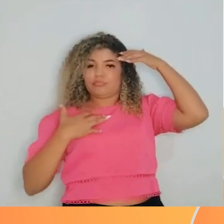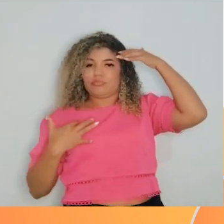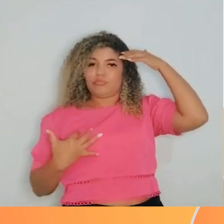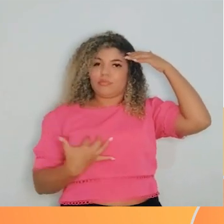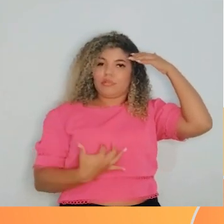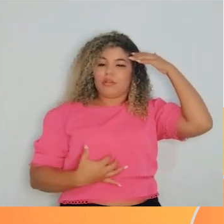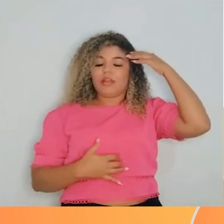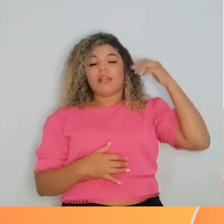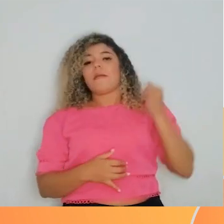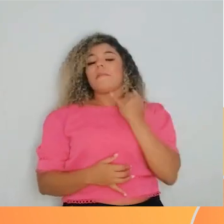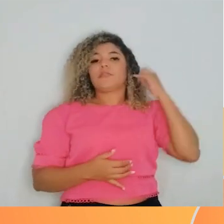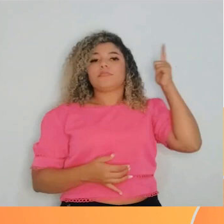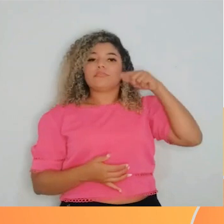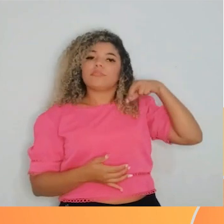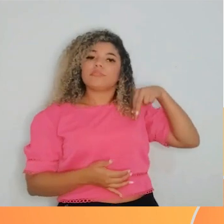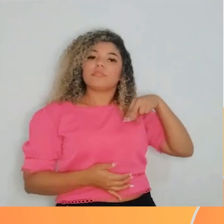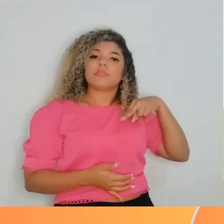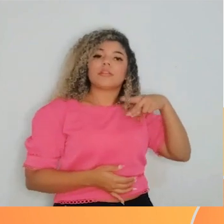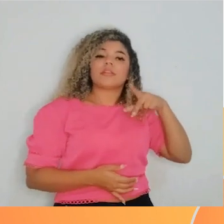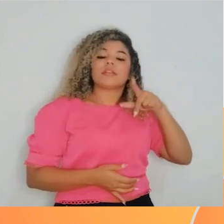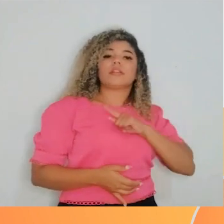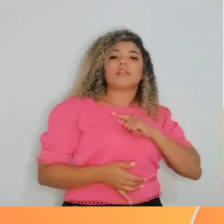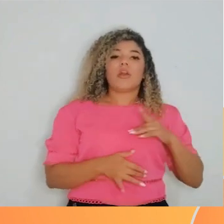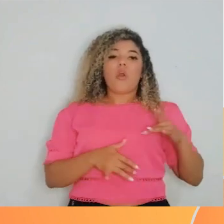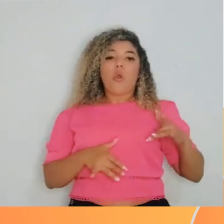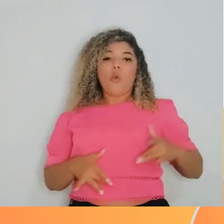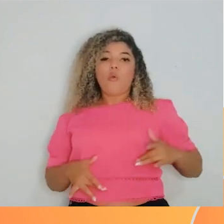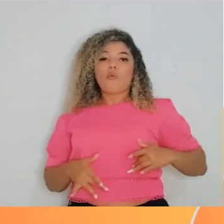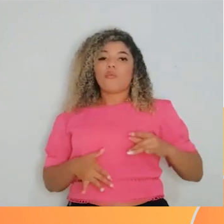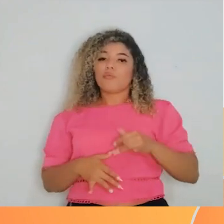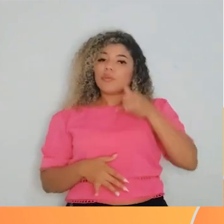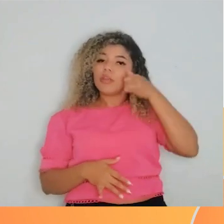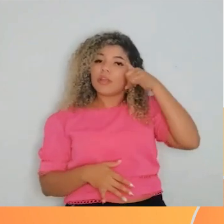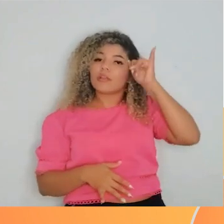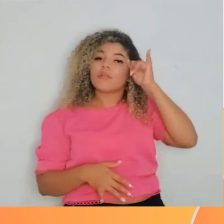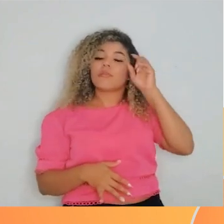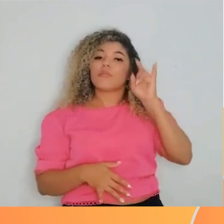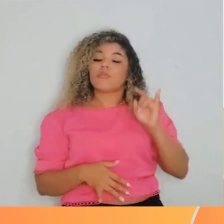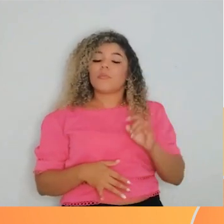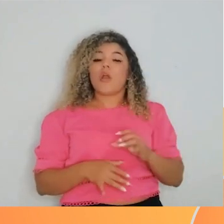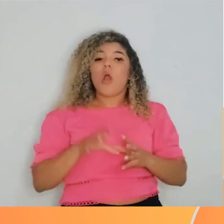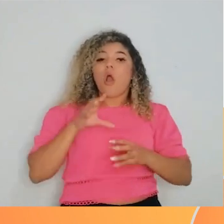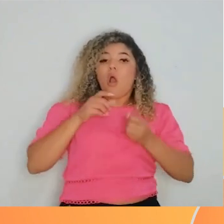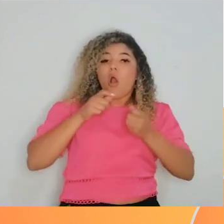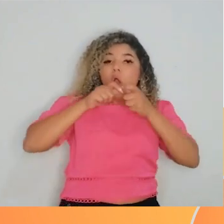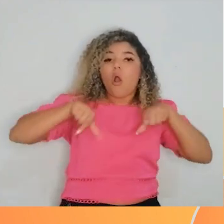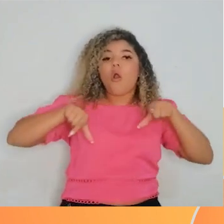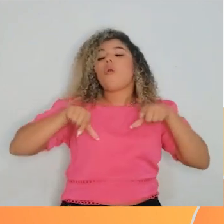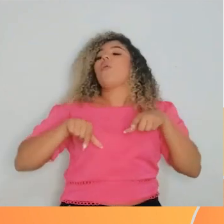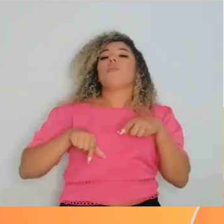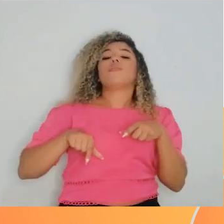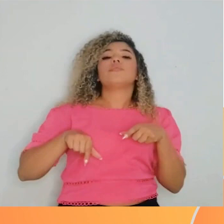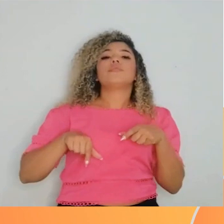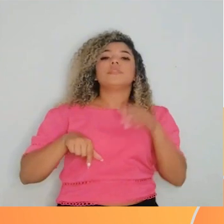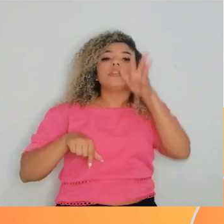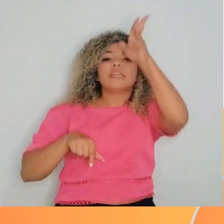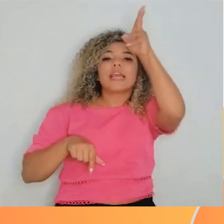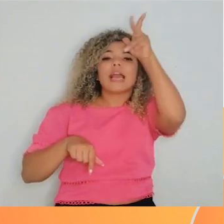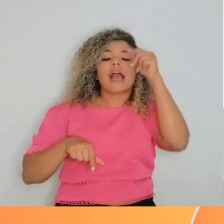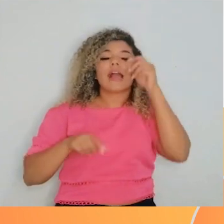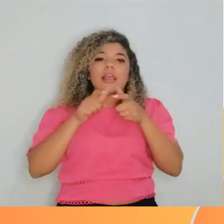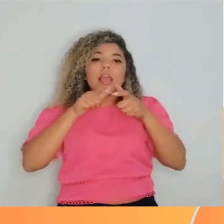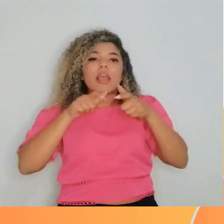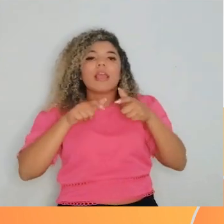atuação locomotora. Aqui nós temos o fígado, atum fresco, ovo de galinha, sardinha